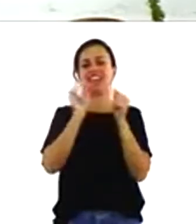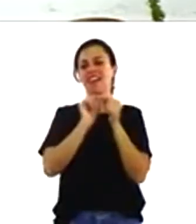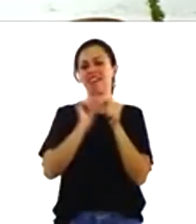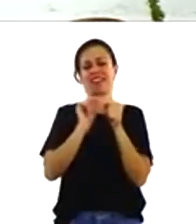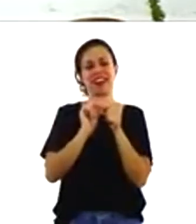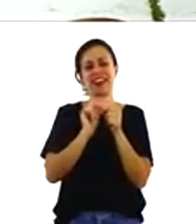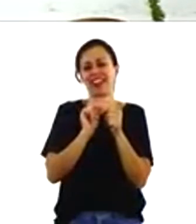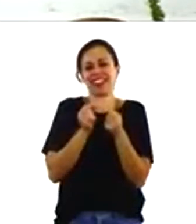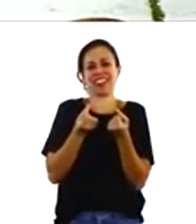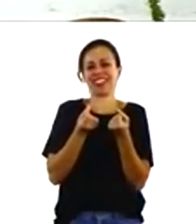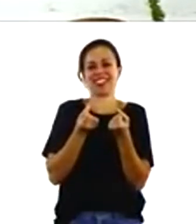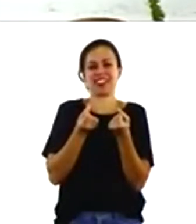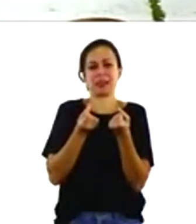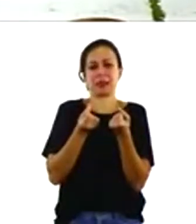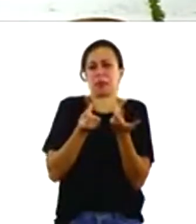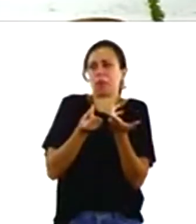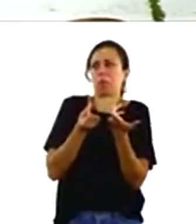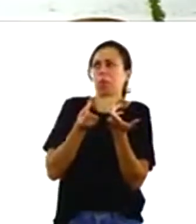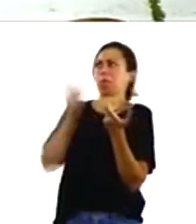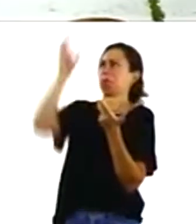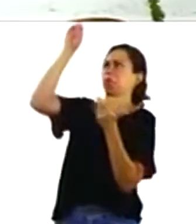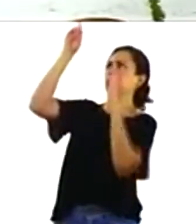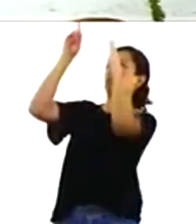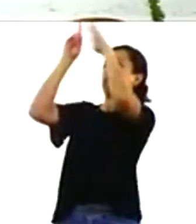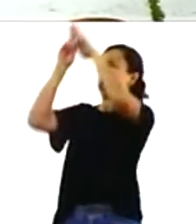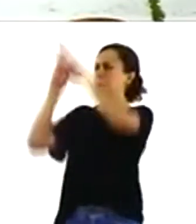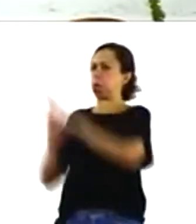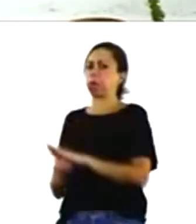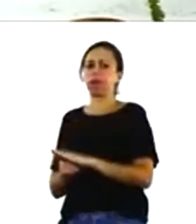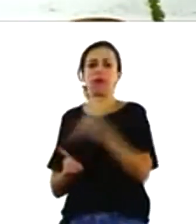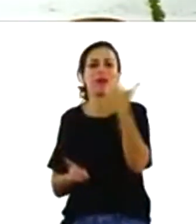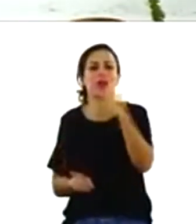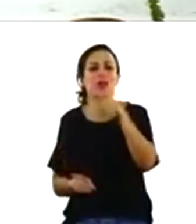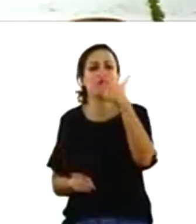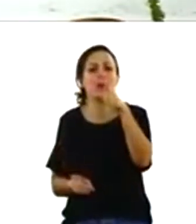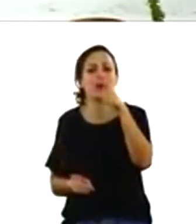há. Pense na ressurreição de Cristo, querido.